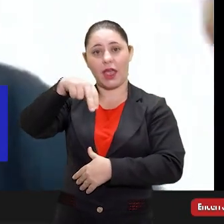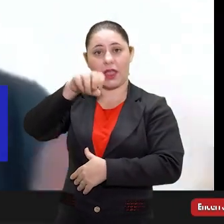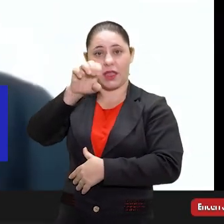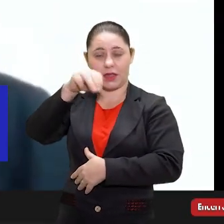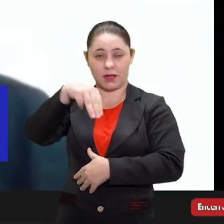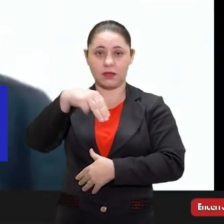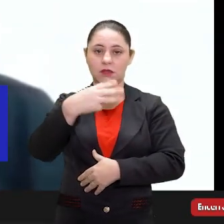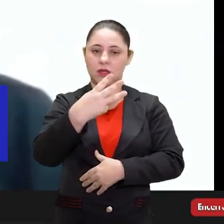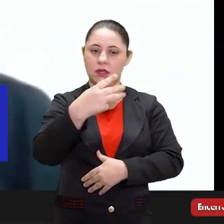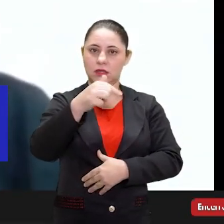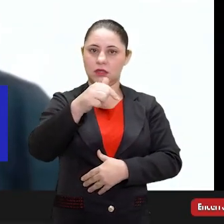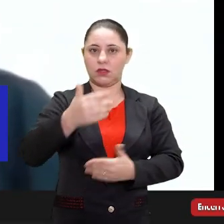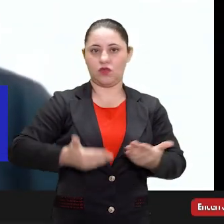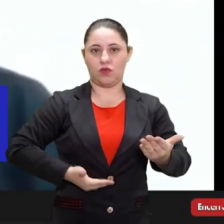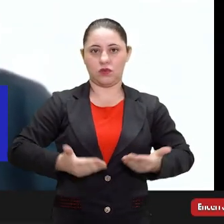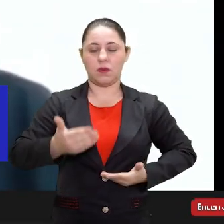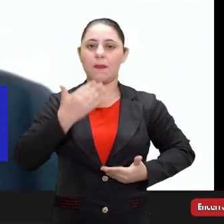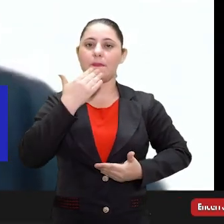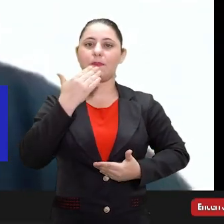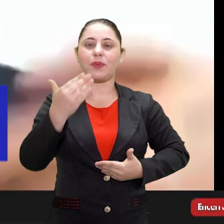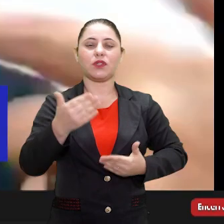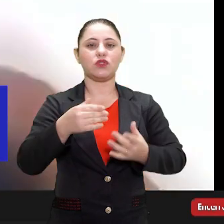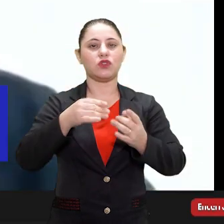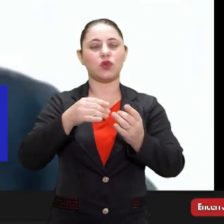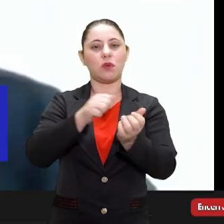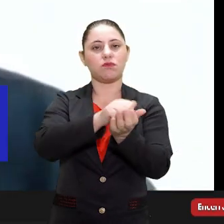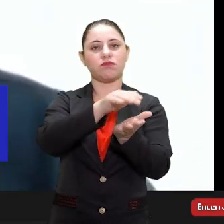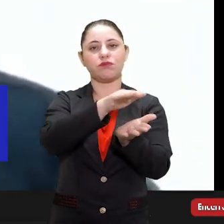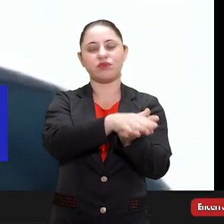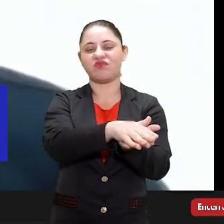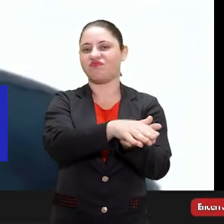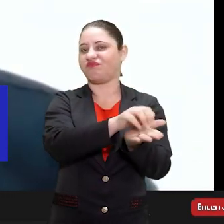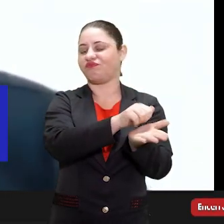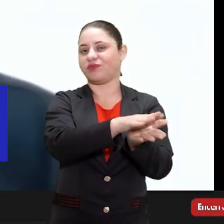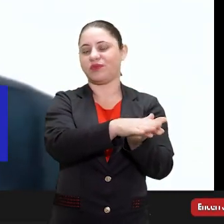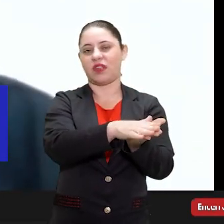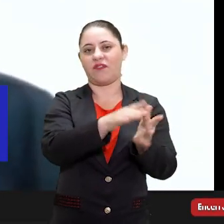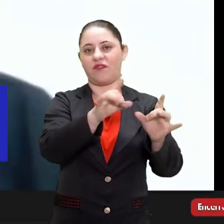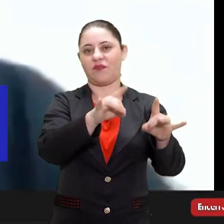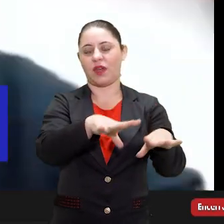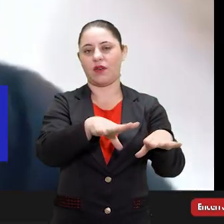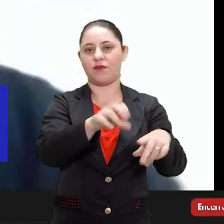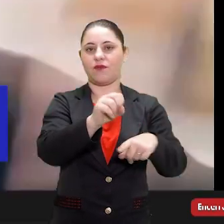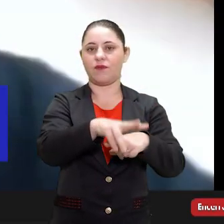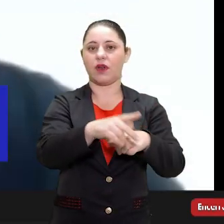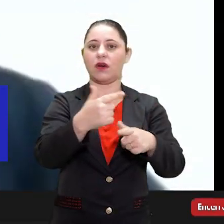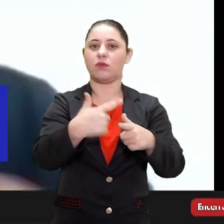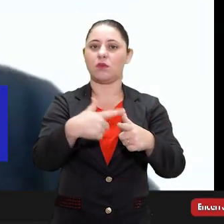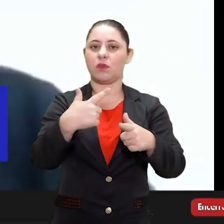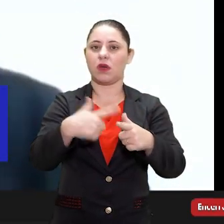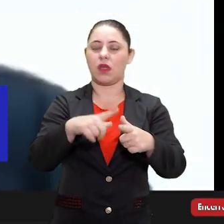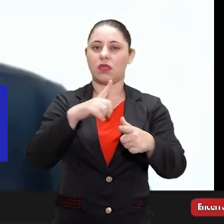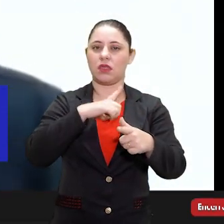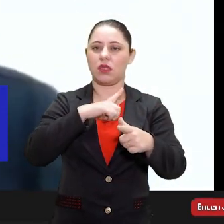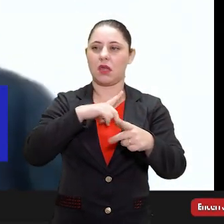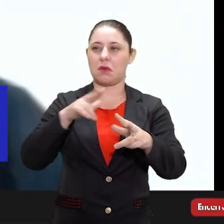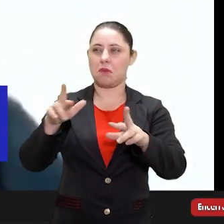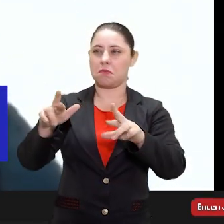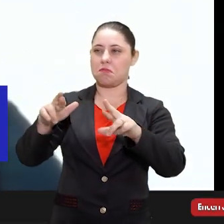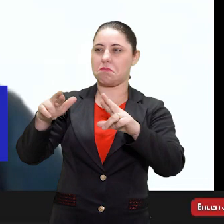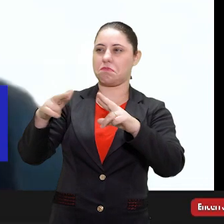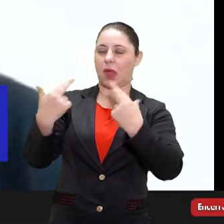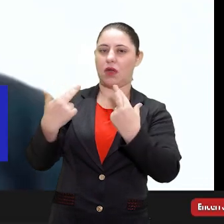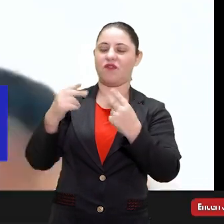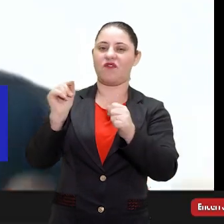órgão responsável pela realização das provas, 37 funcionários